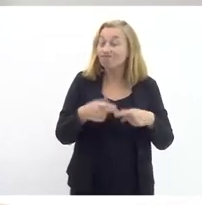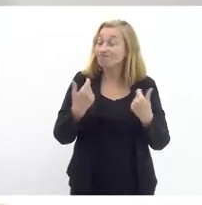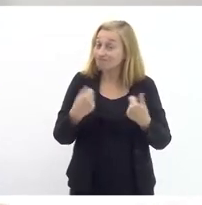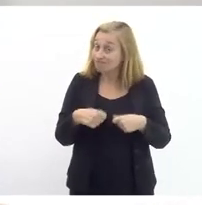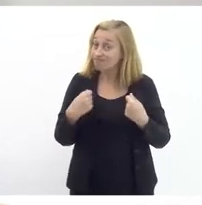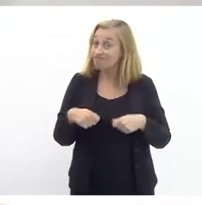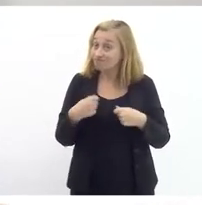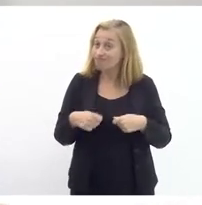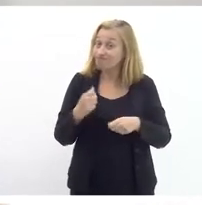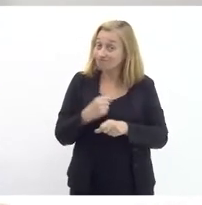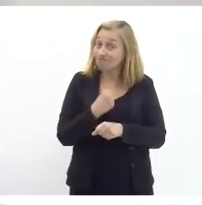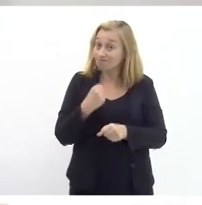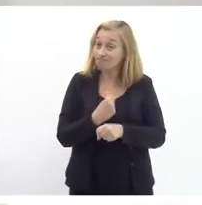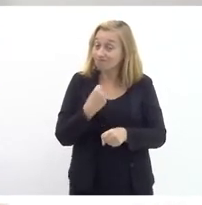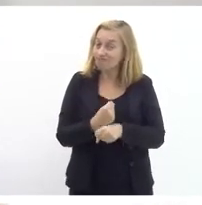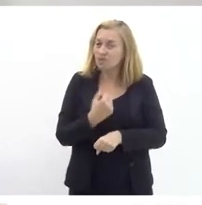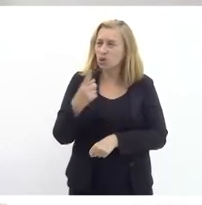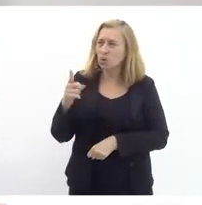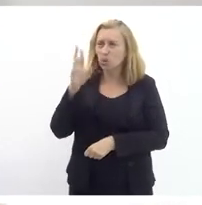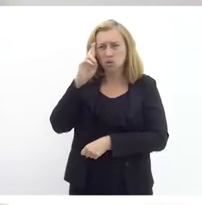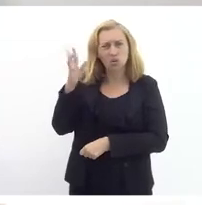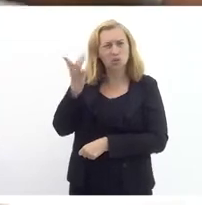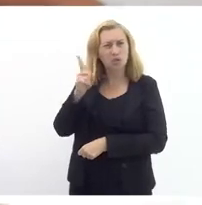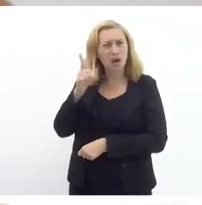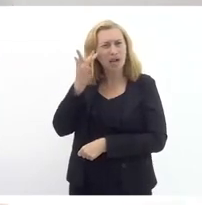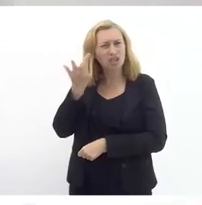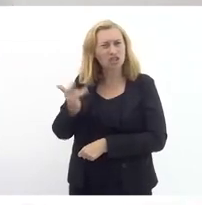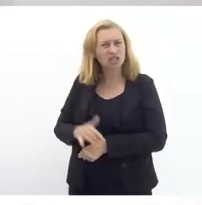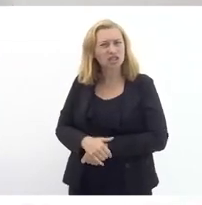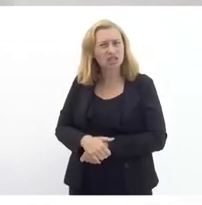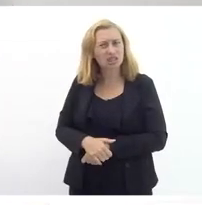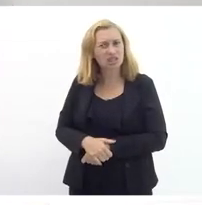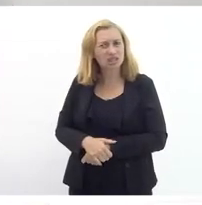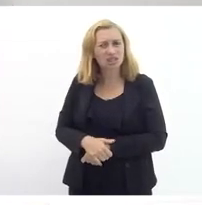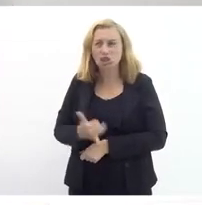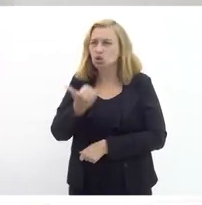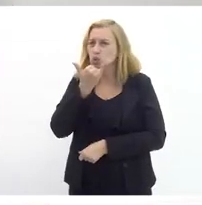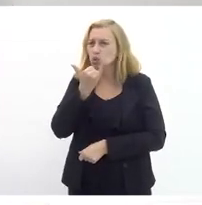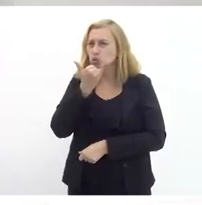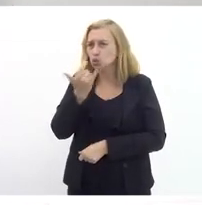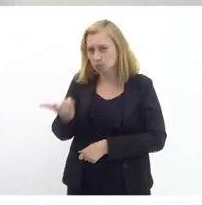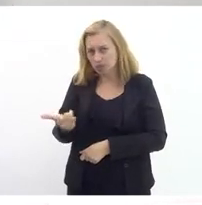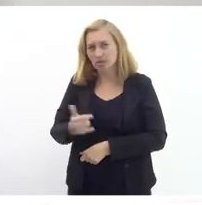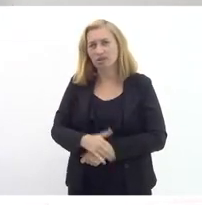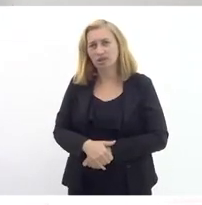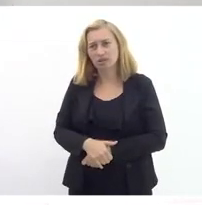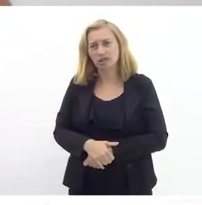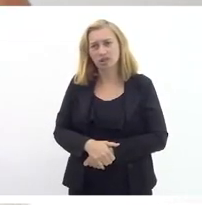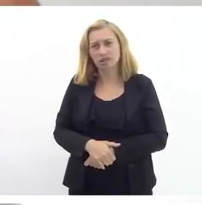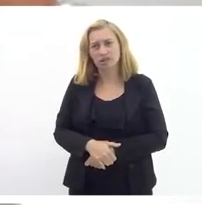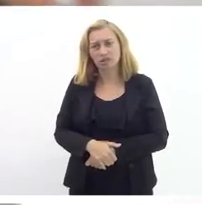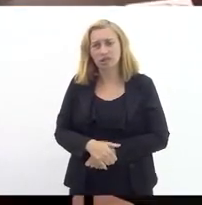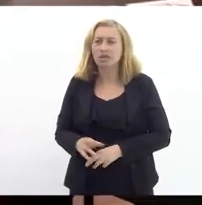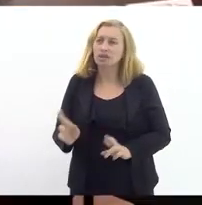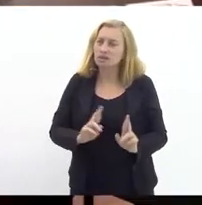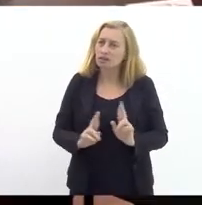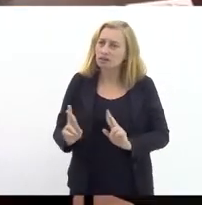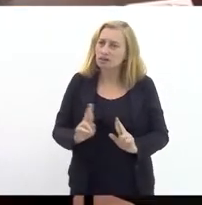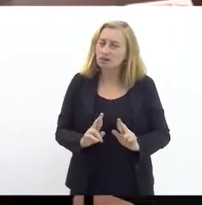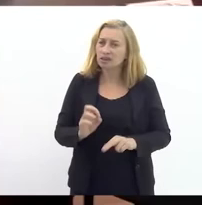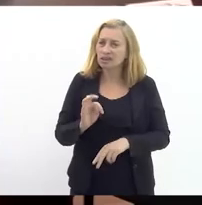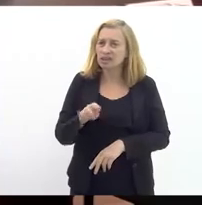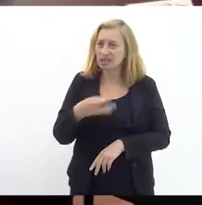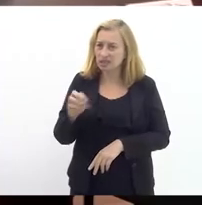precisa dessas obras. O senhor não acha que deveria... Desculpe. Com relação às